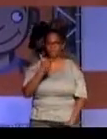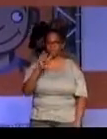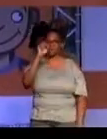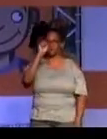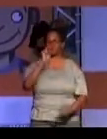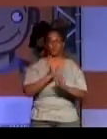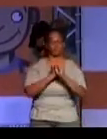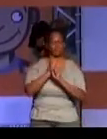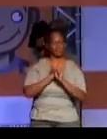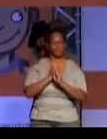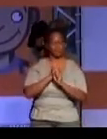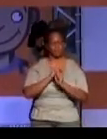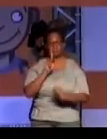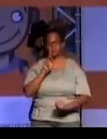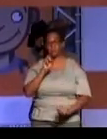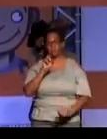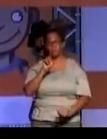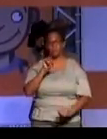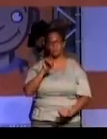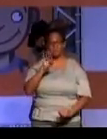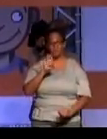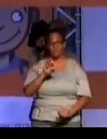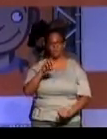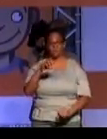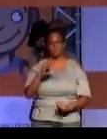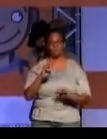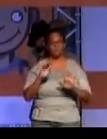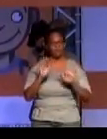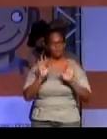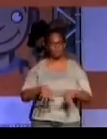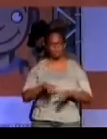com poliomielite eliminada no país.